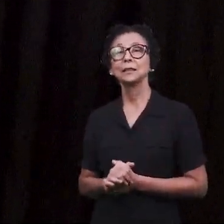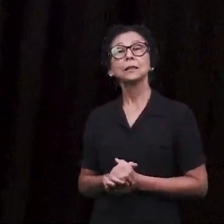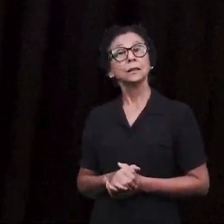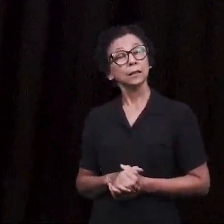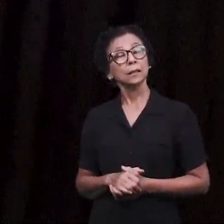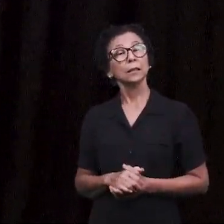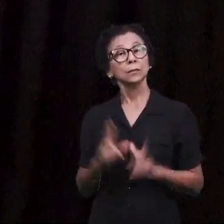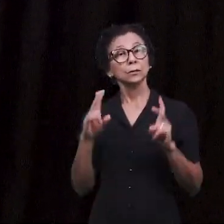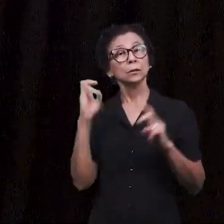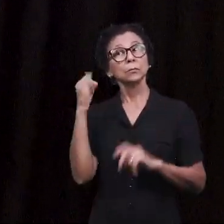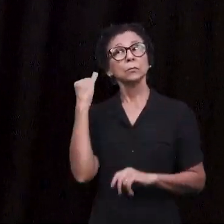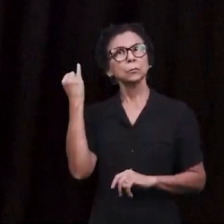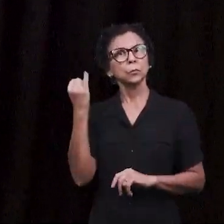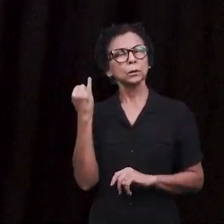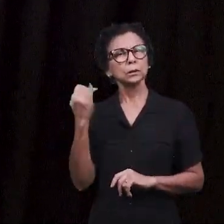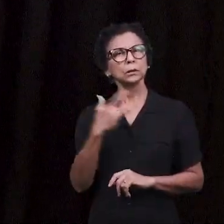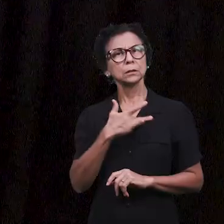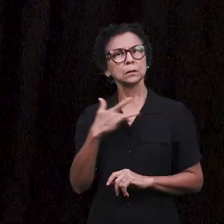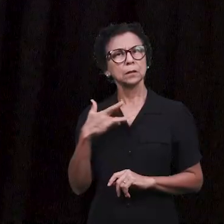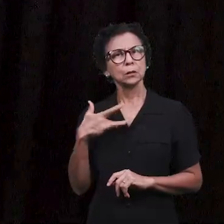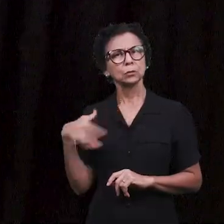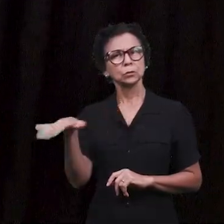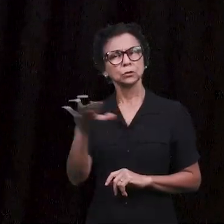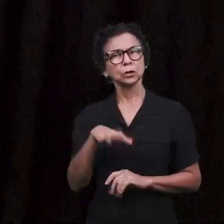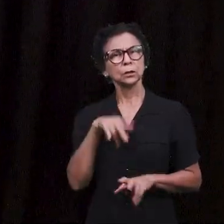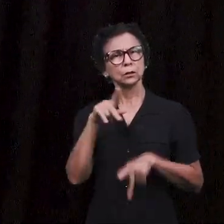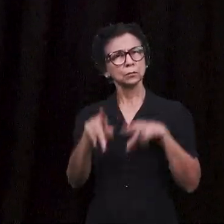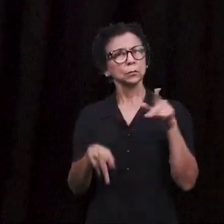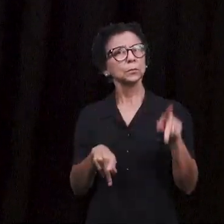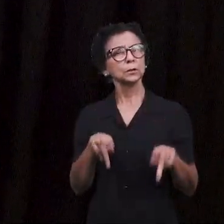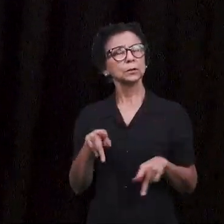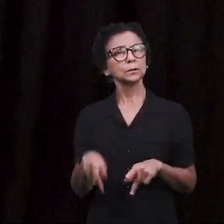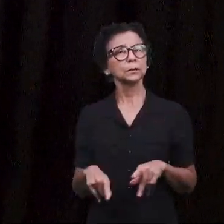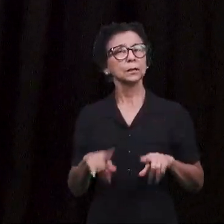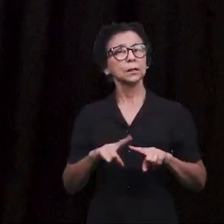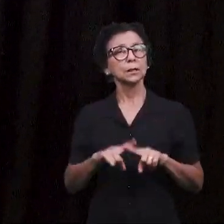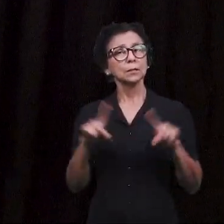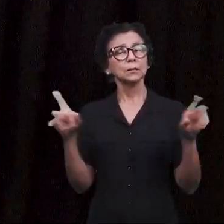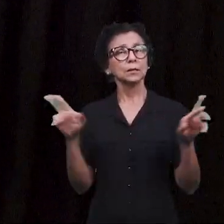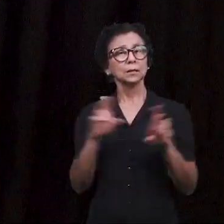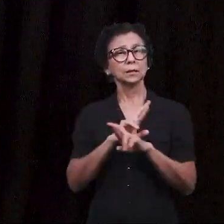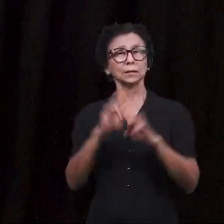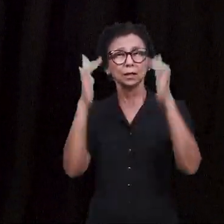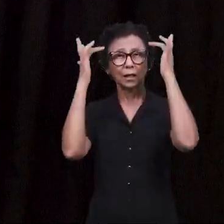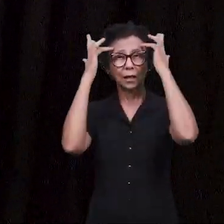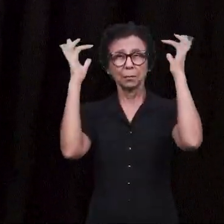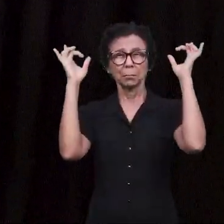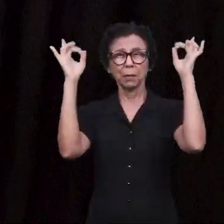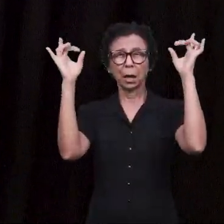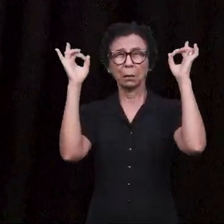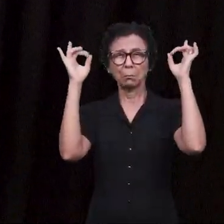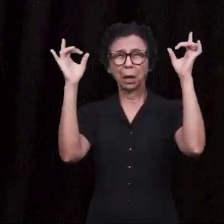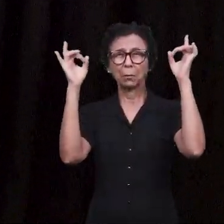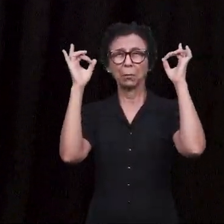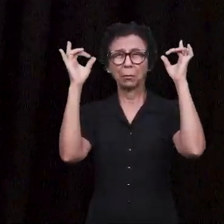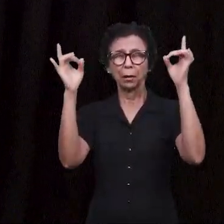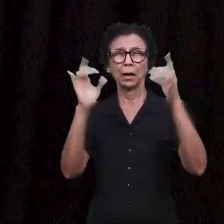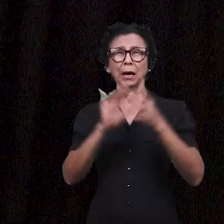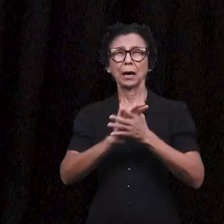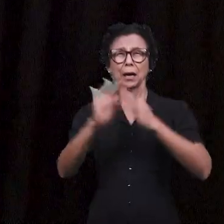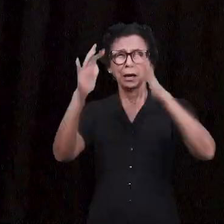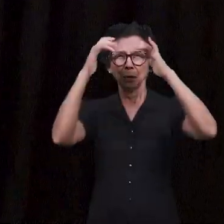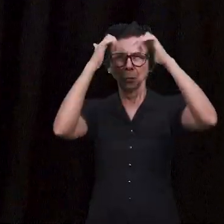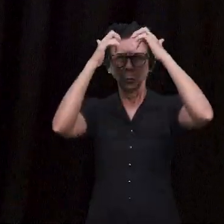tão prevalente na saúde da nossa população. Mas, em relação à enxaqueca, a enxaqueca é uma doença neurológica, uma